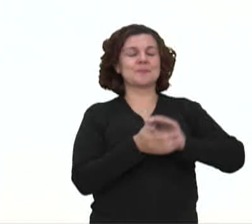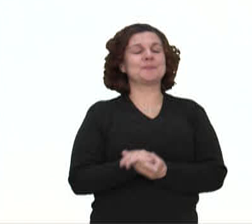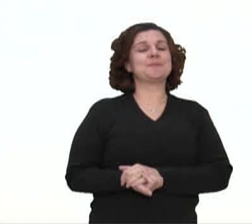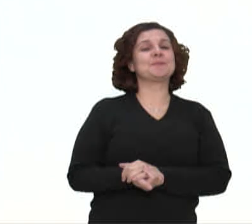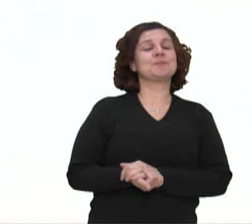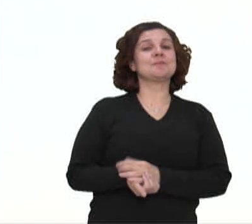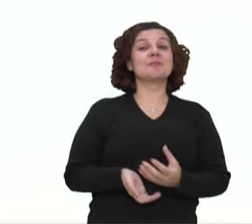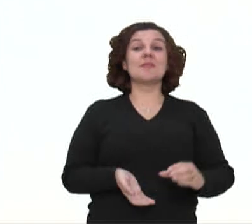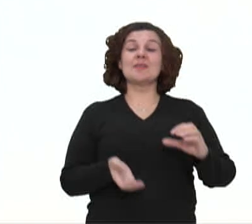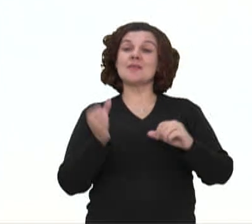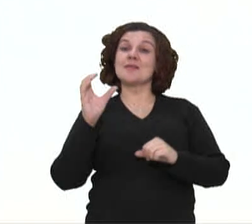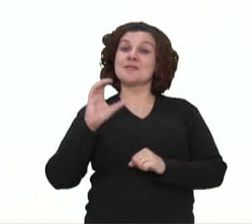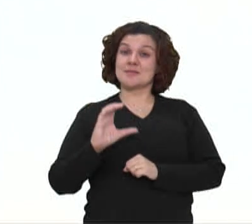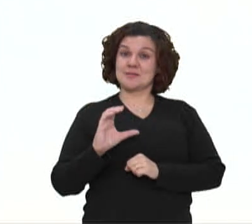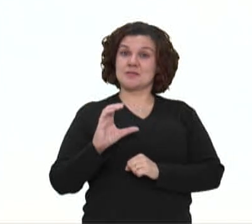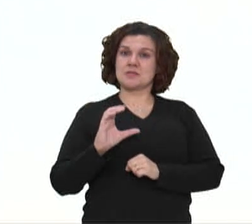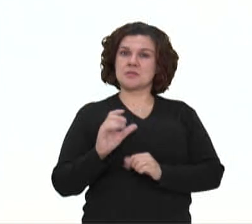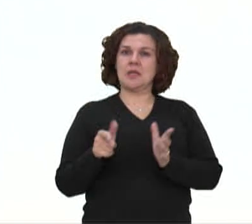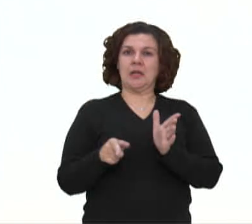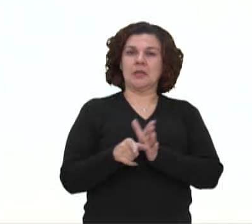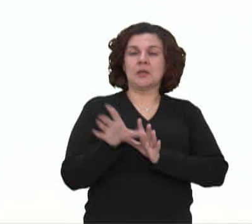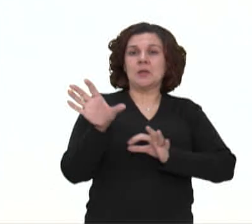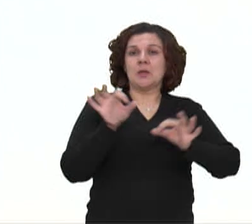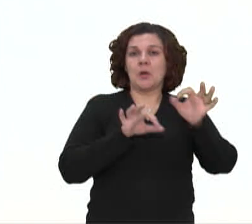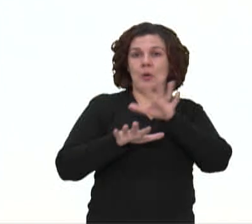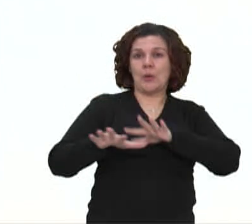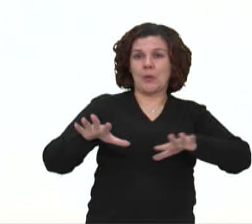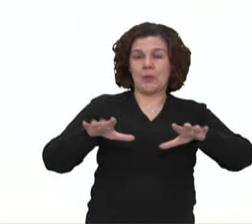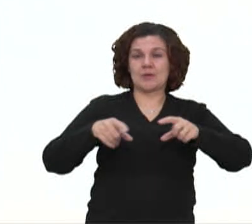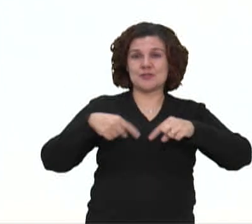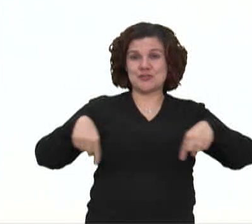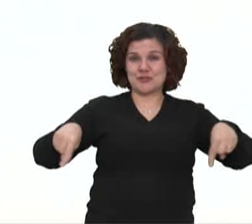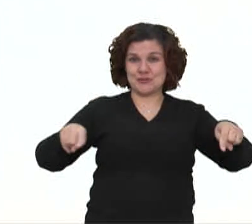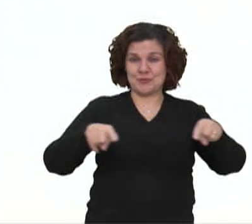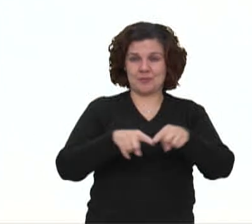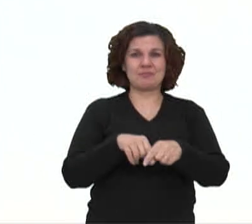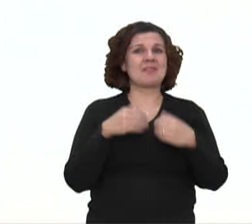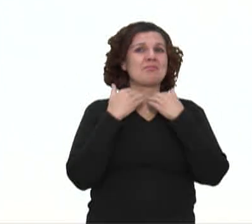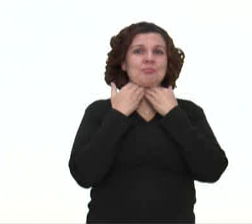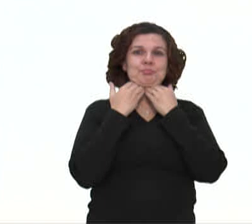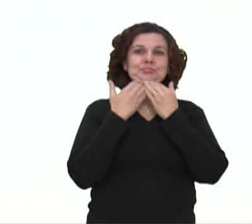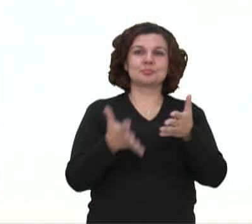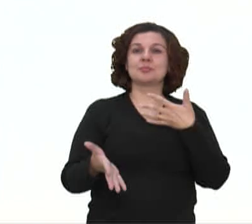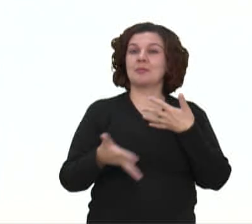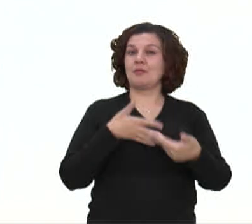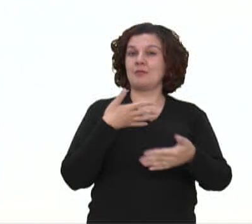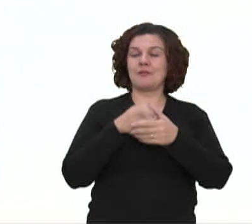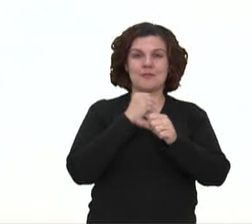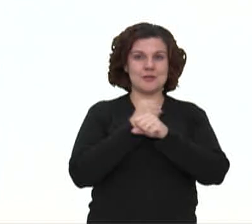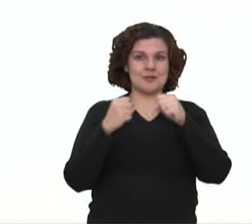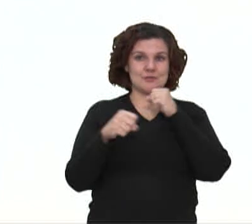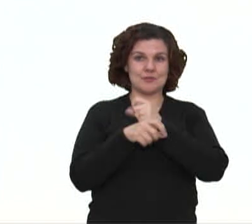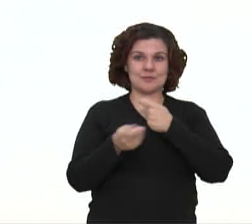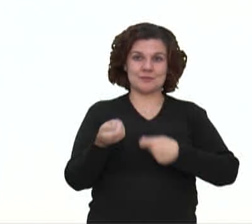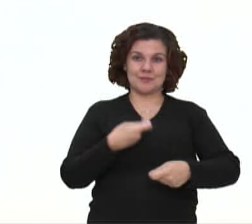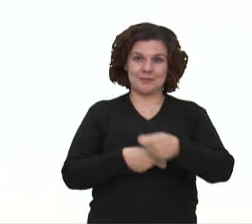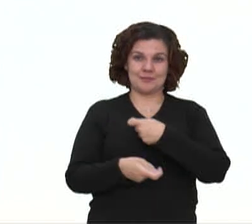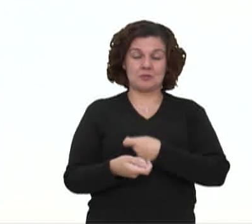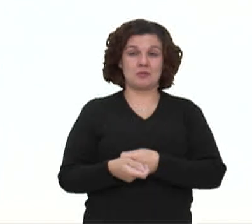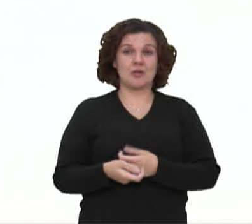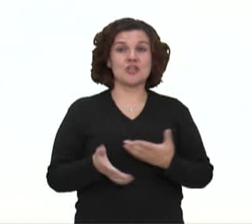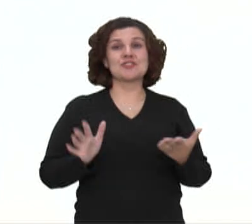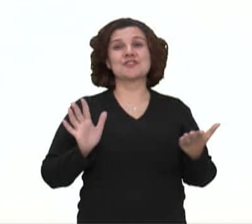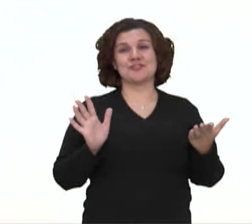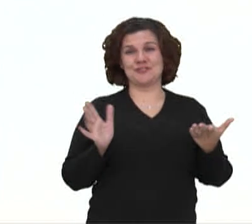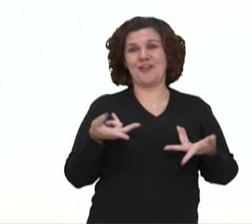Os aspectos físicos do continente africano não possuem relações com os aspectos socioeconômicos? Cara, já meio pela